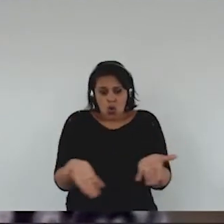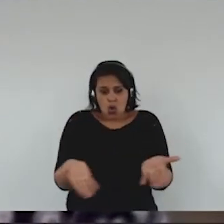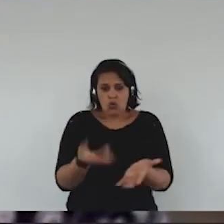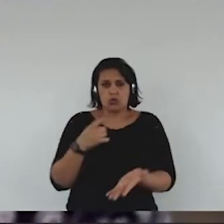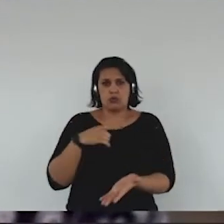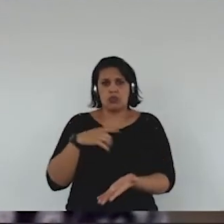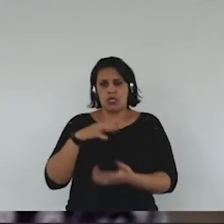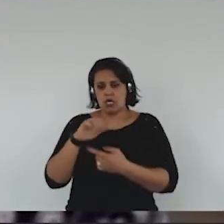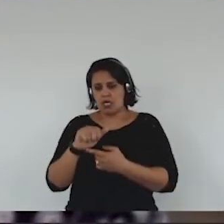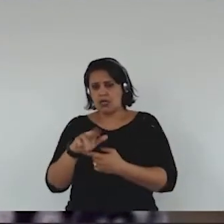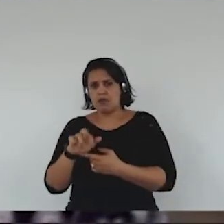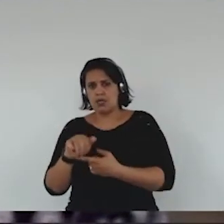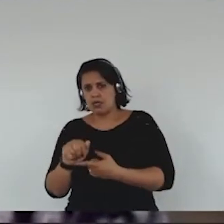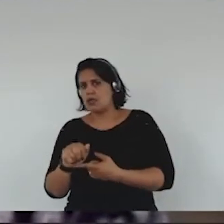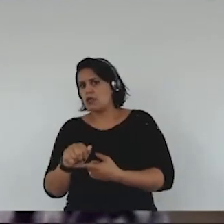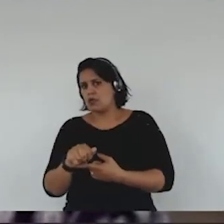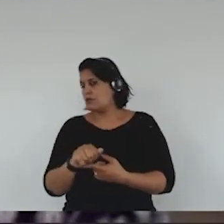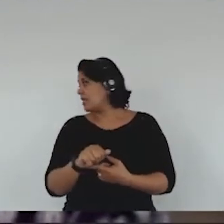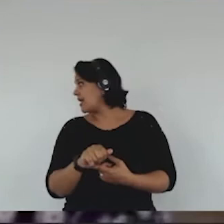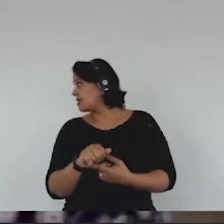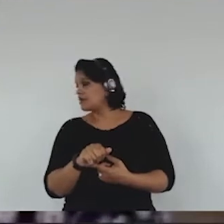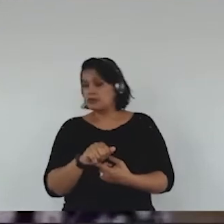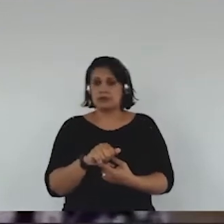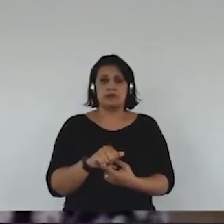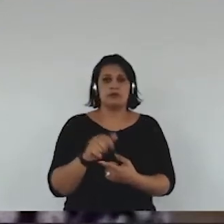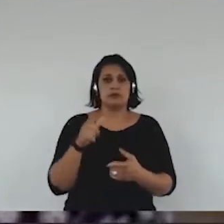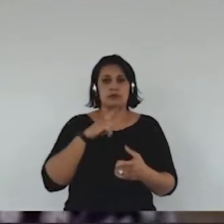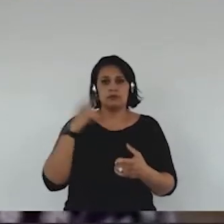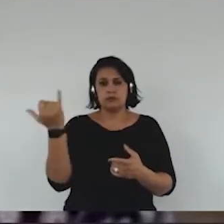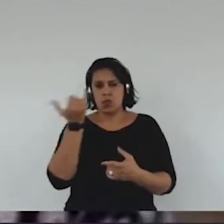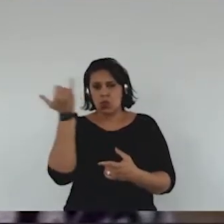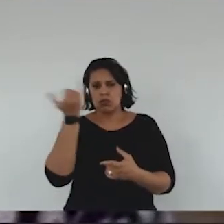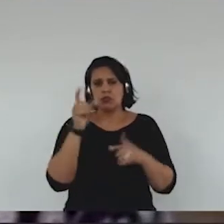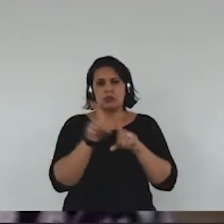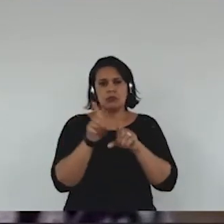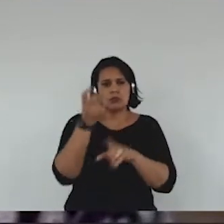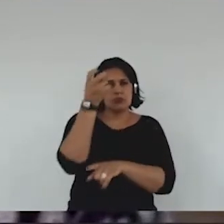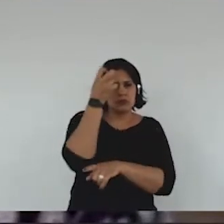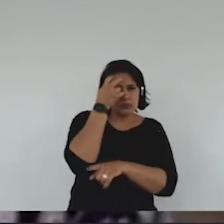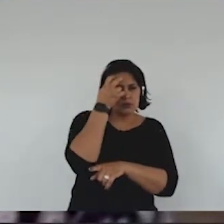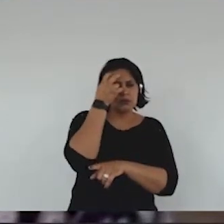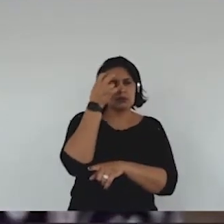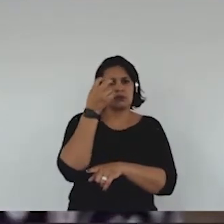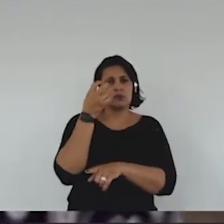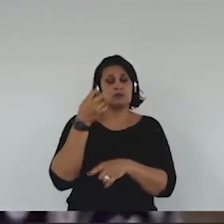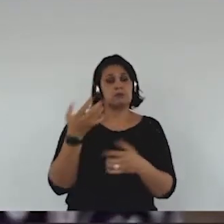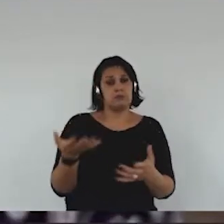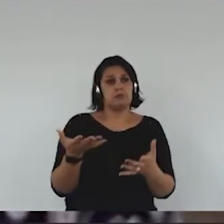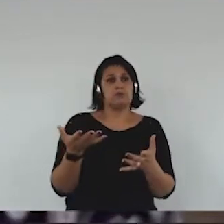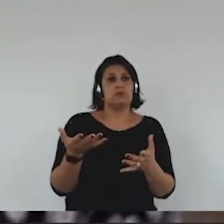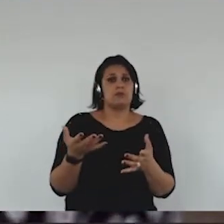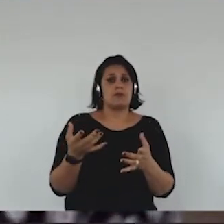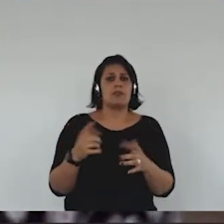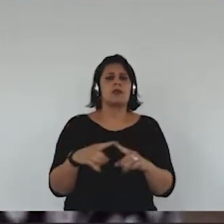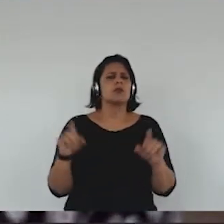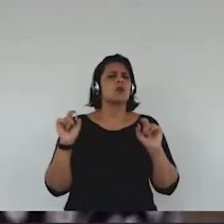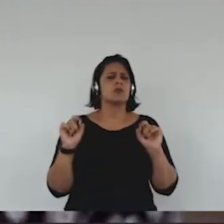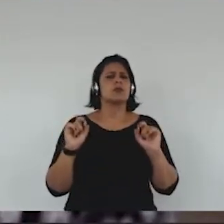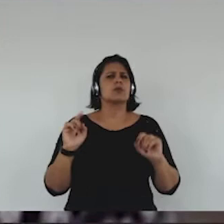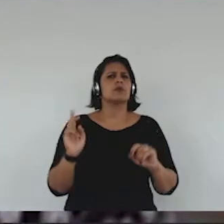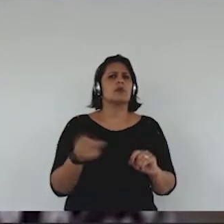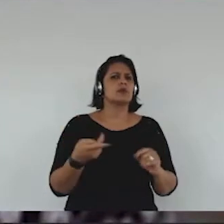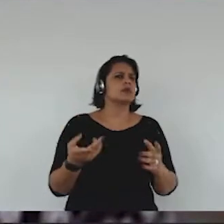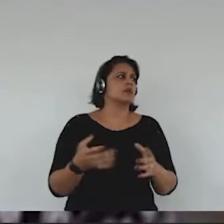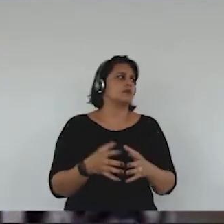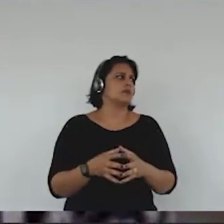papel extremamente importante também na cultura e no desenvolvimento da arbitragem. Bom, o que aconteceu,